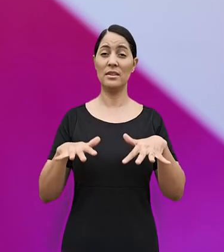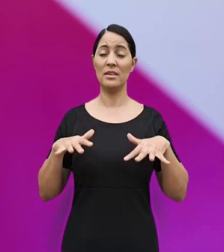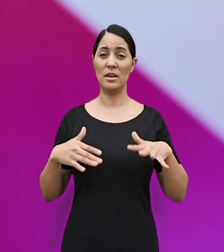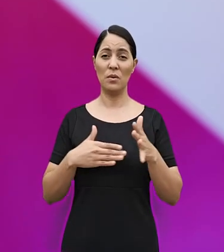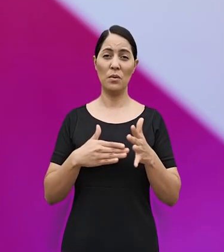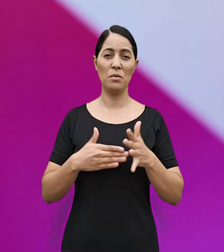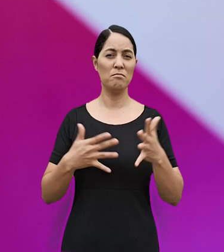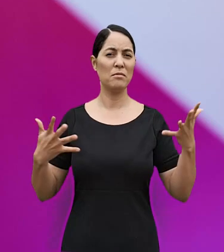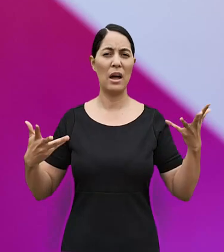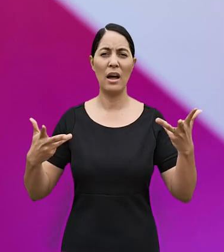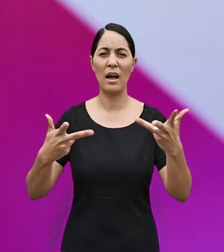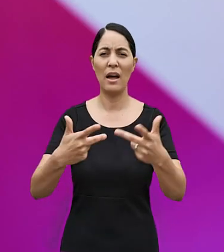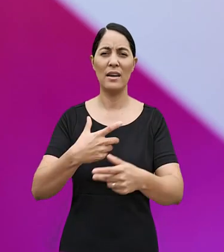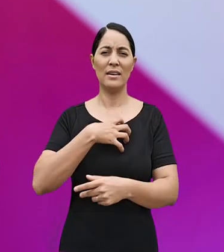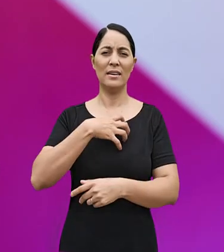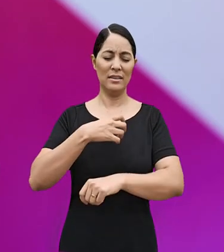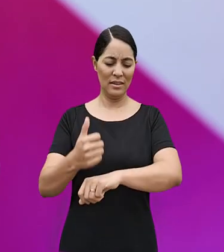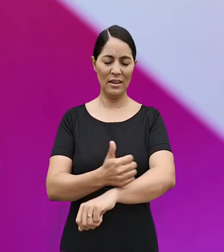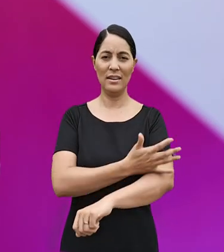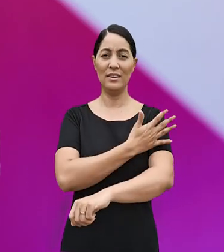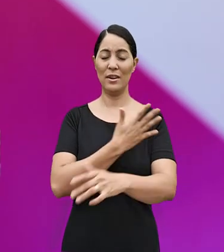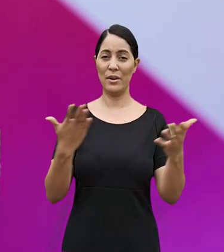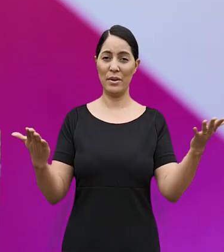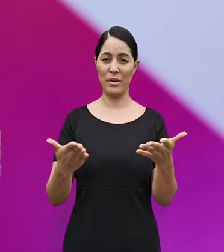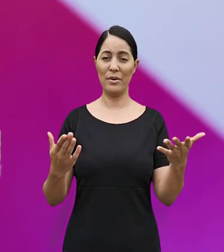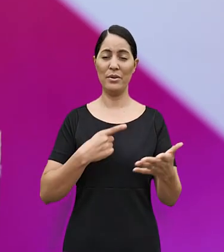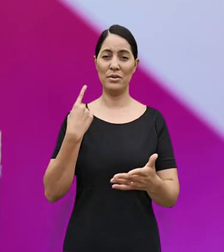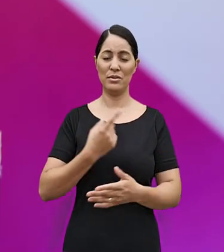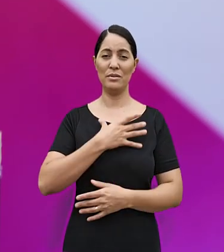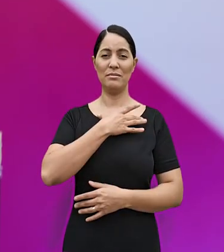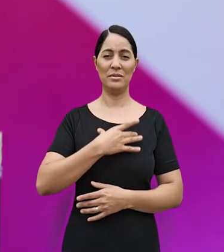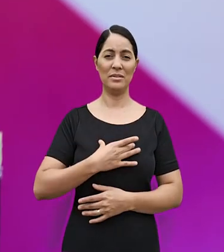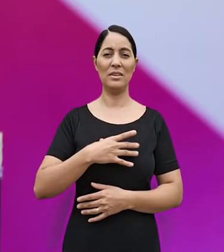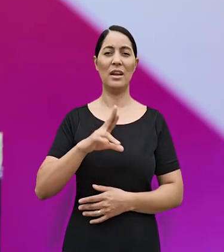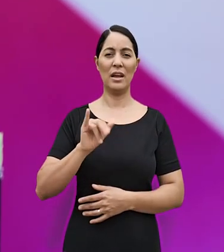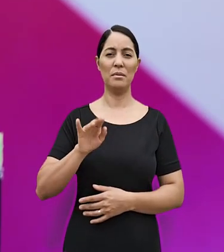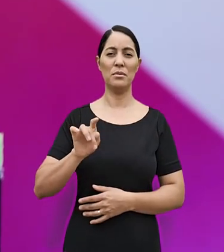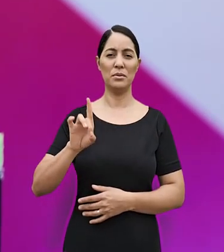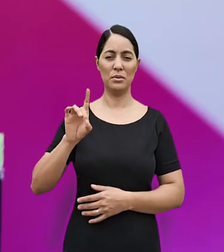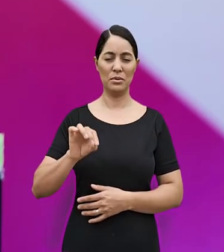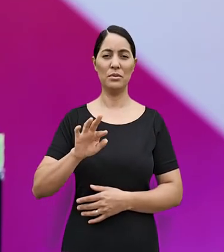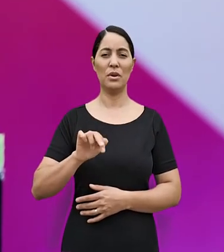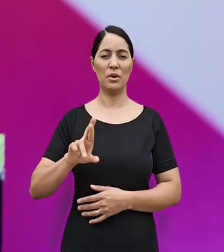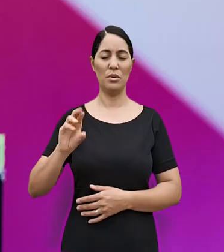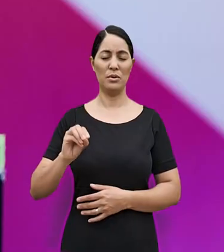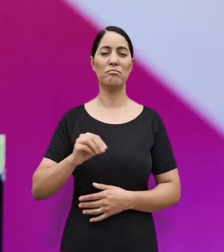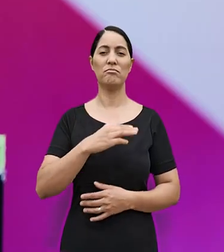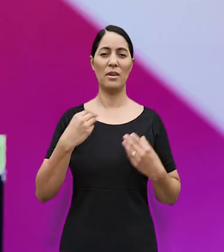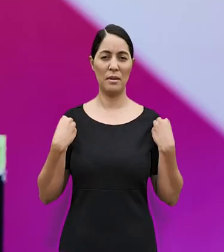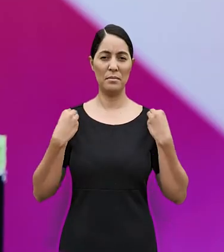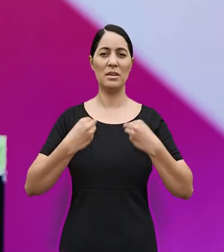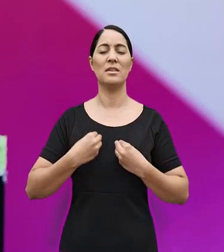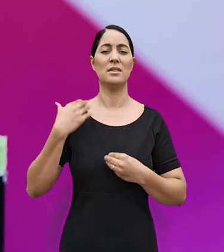da OAB guardou grandes emoções para todos nós. Hoje nós fizemos a entrega da medalha Raimundo Faoro à ministra Carmen Lúcia,